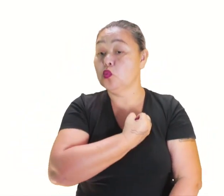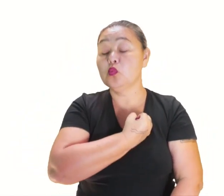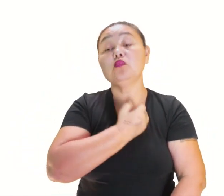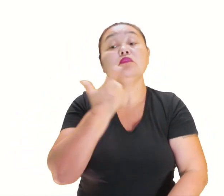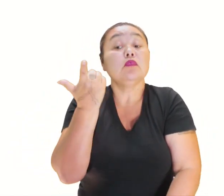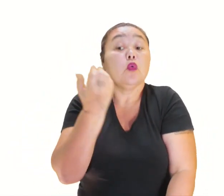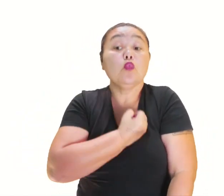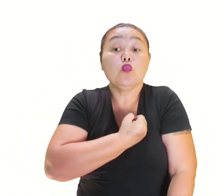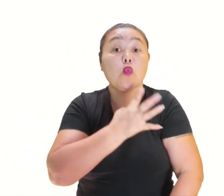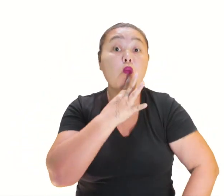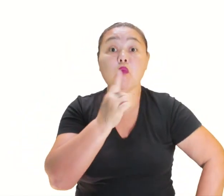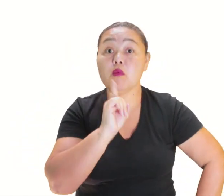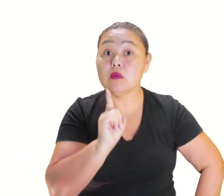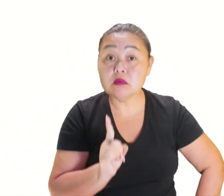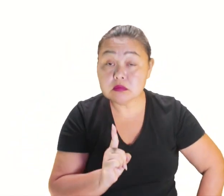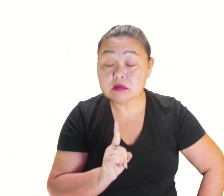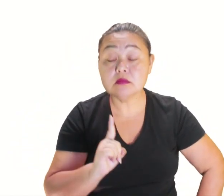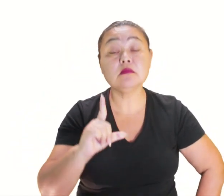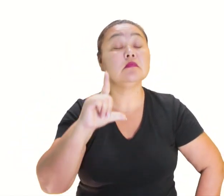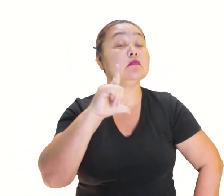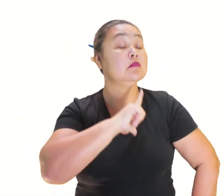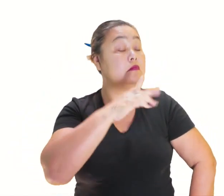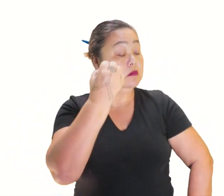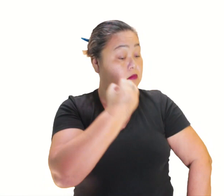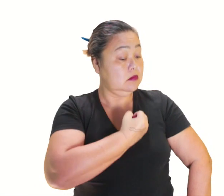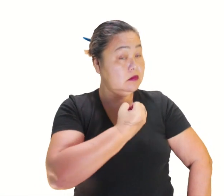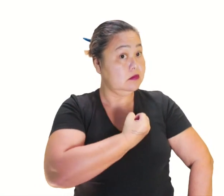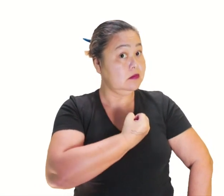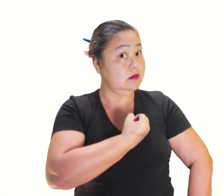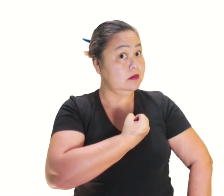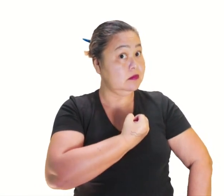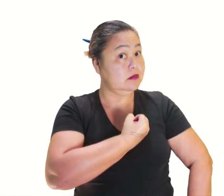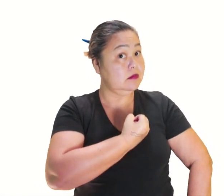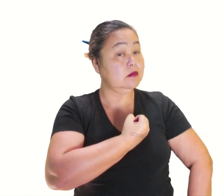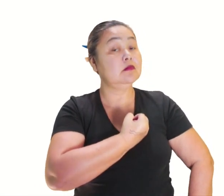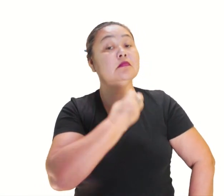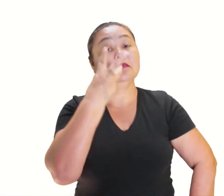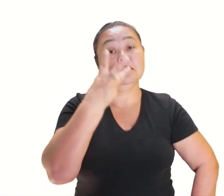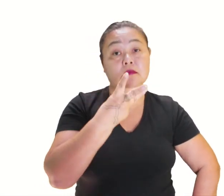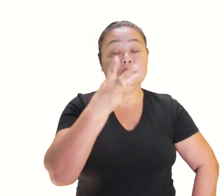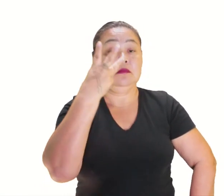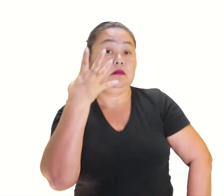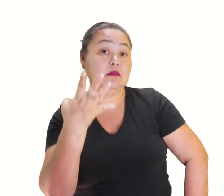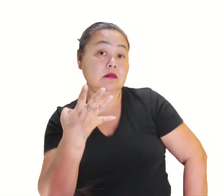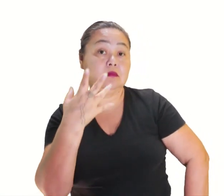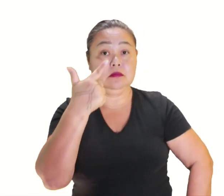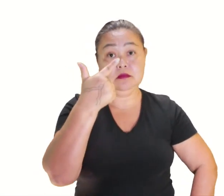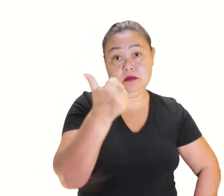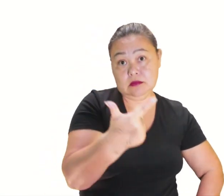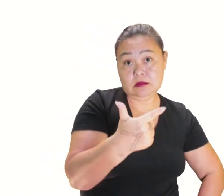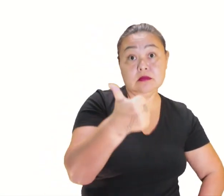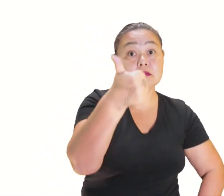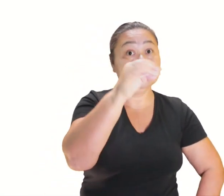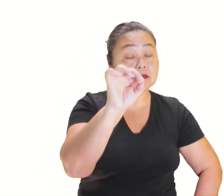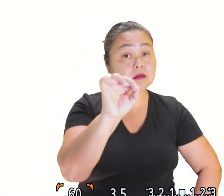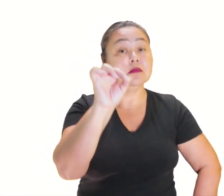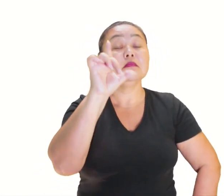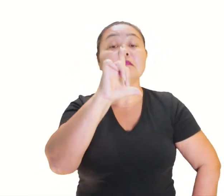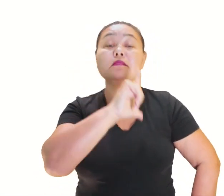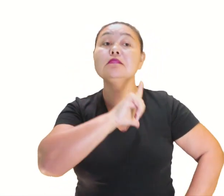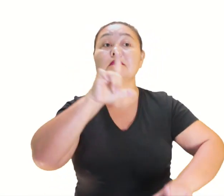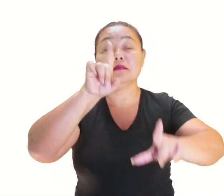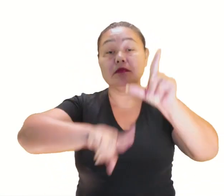números desconhecidos. Então tá aí, ó. Tem números, tem lá o 3, tem o 4, tem o 12 e tem o 10. Nós